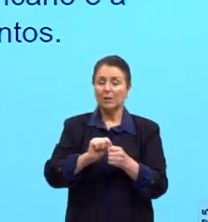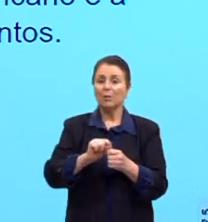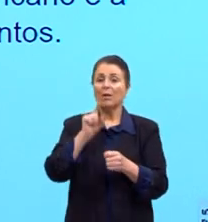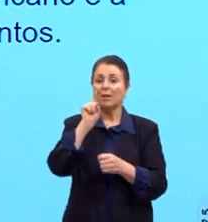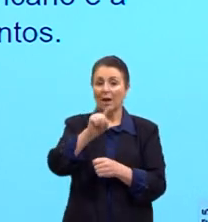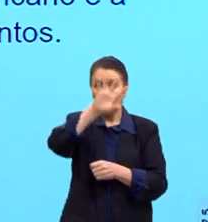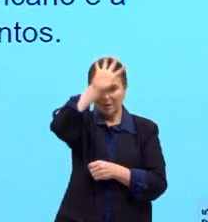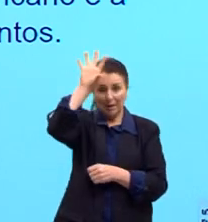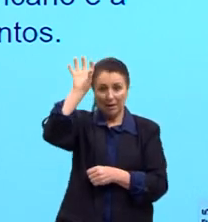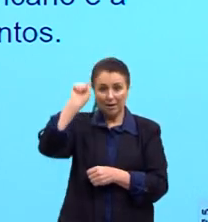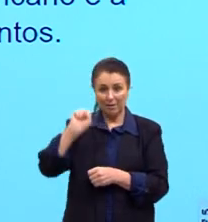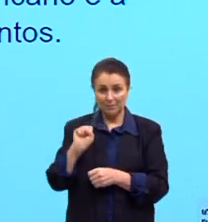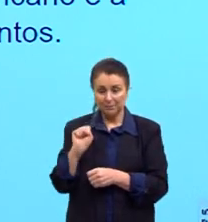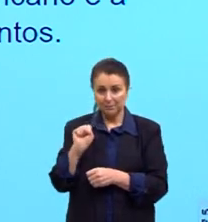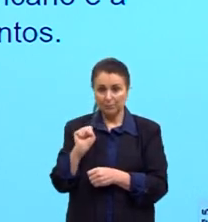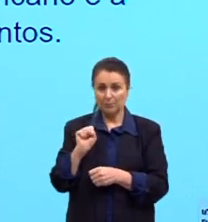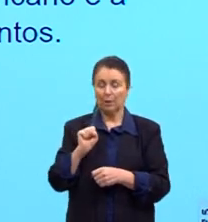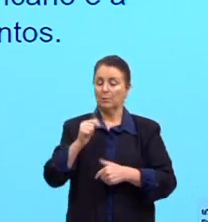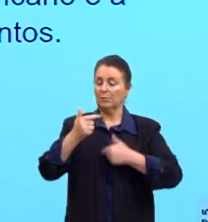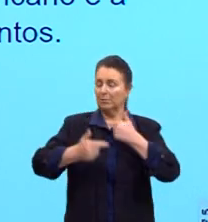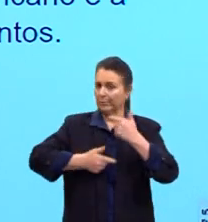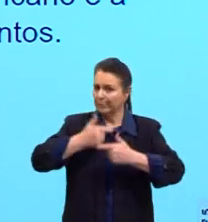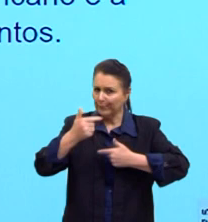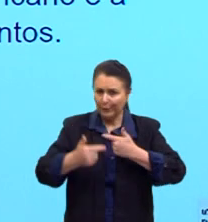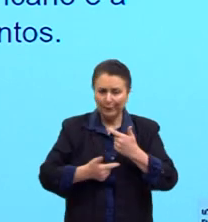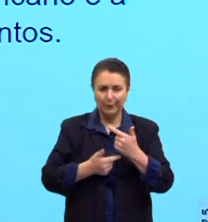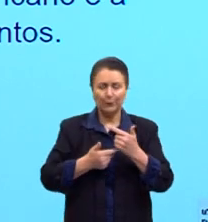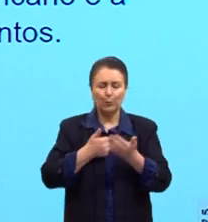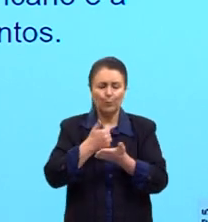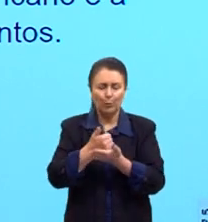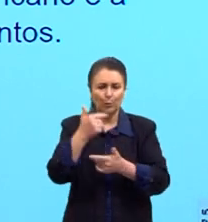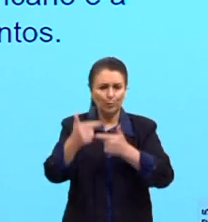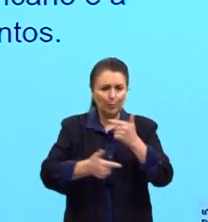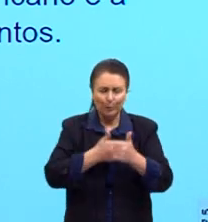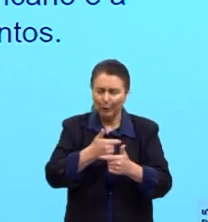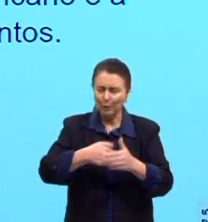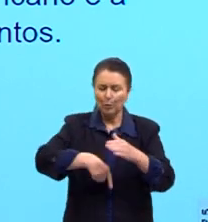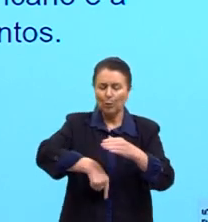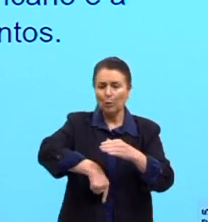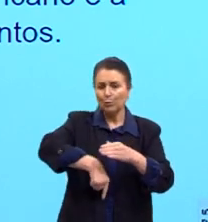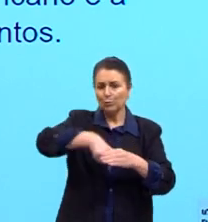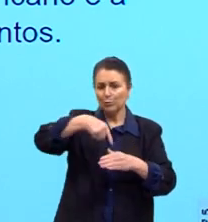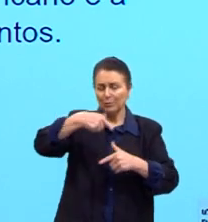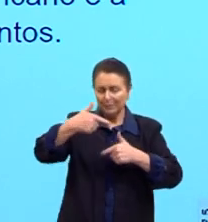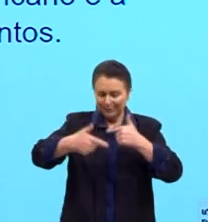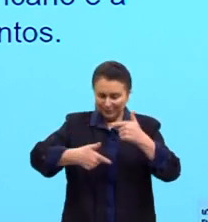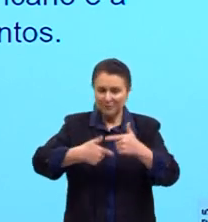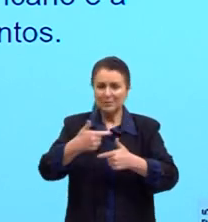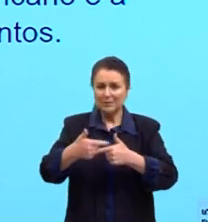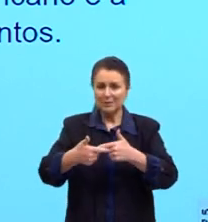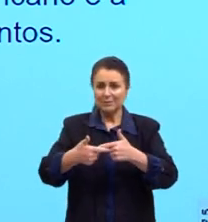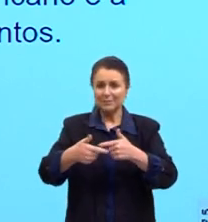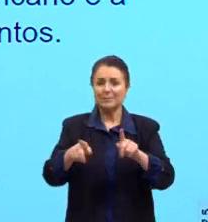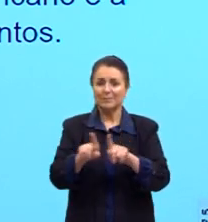continente africano seja para a mão de obra seja para a matéria prima tá